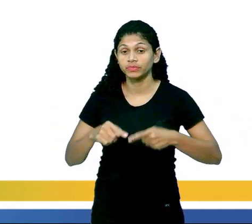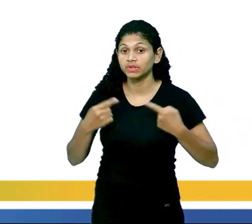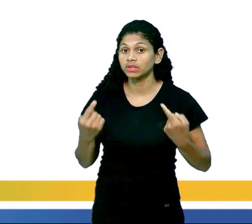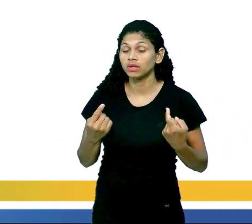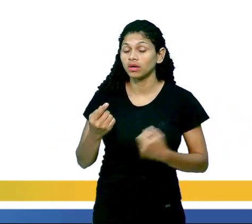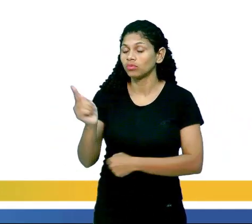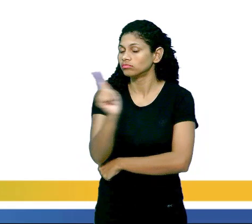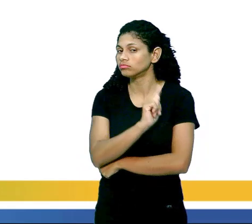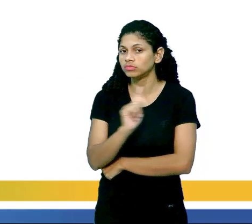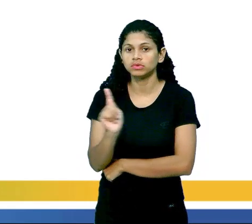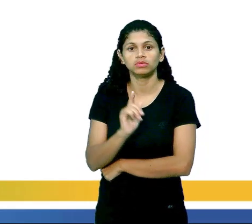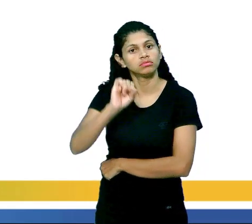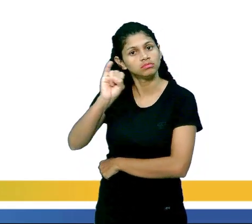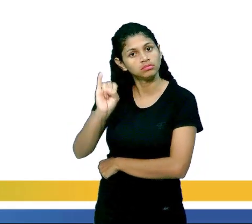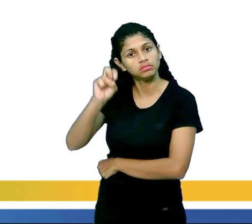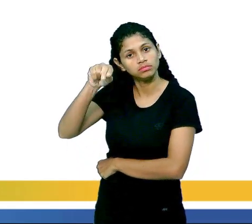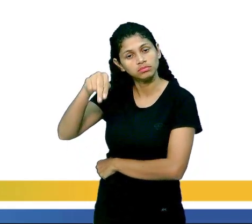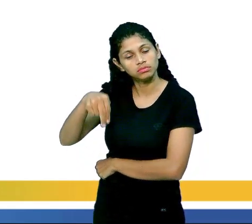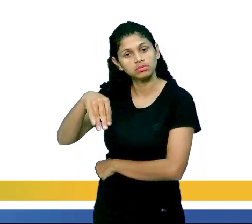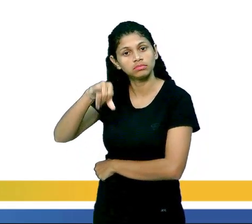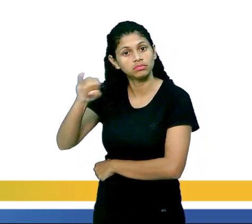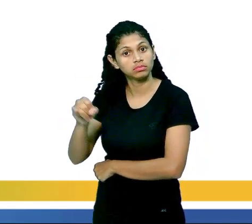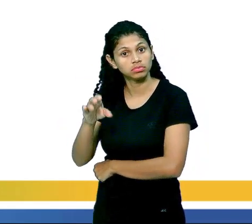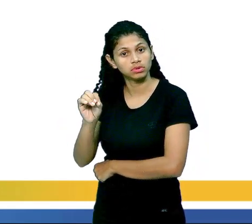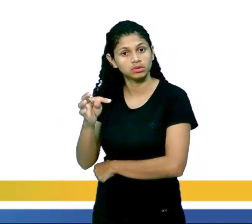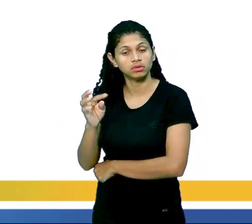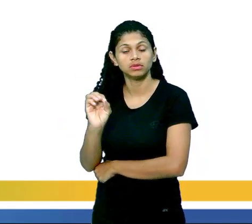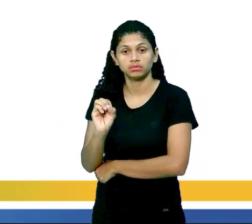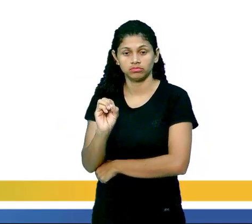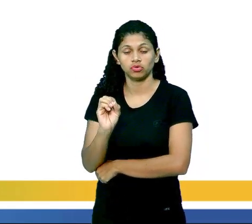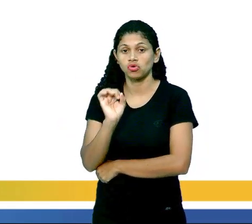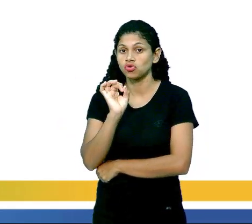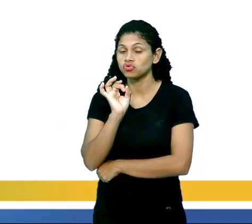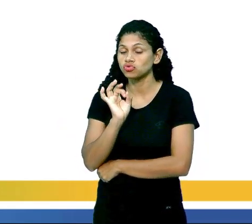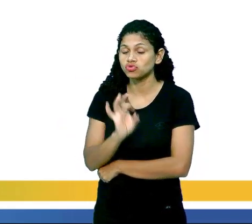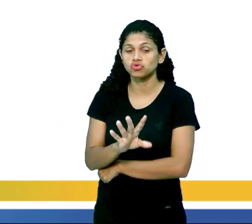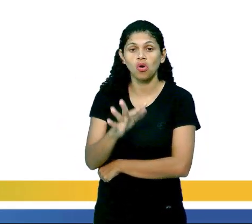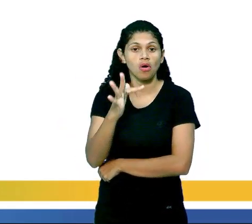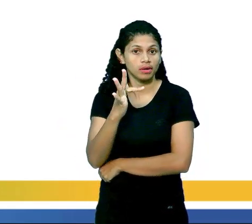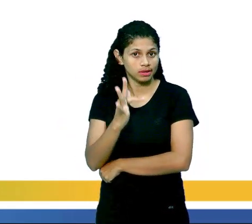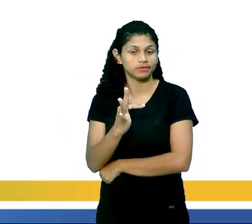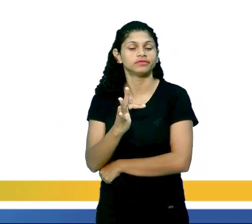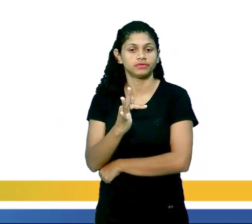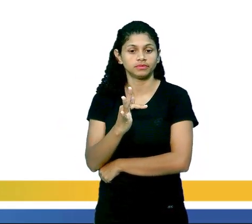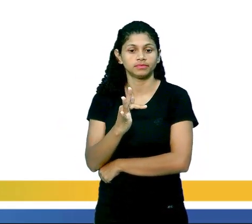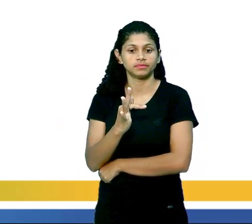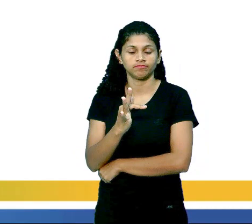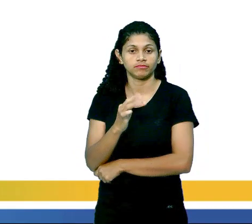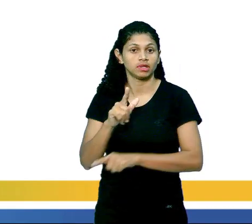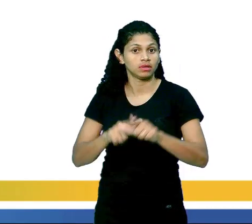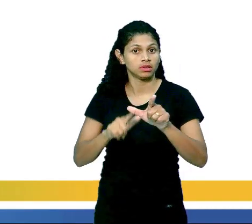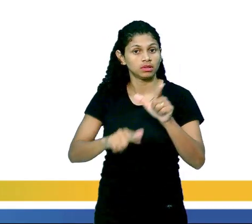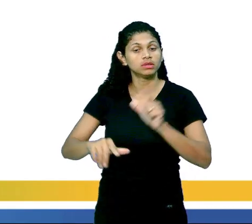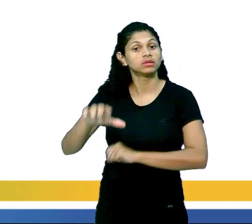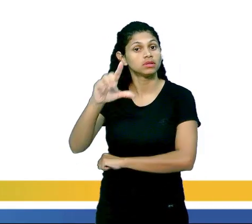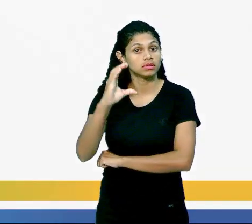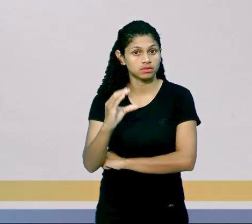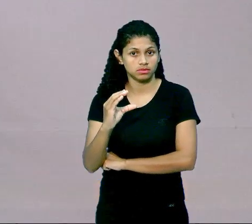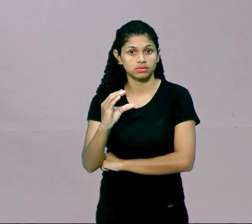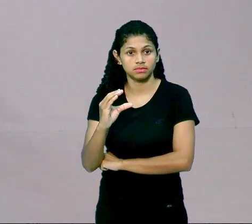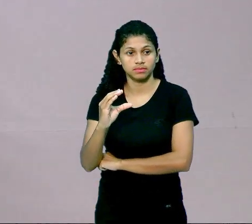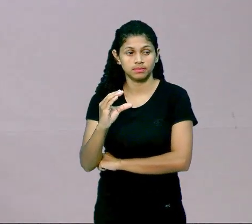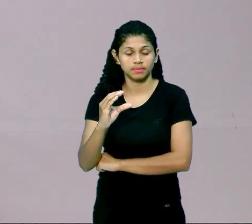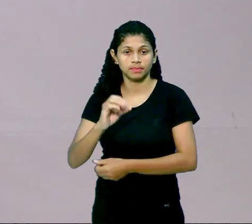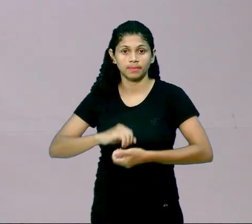injetora. Conclui somente a função f é injetora. Portanto, aí a nossa alternativa correta é a letra